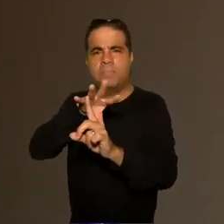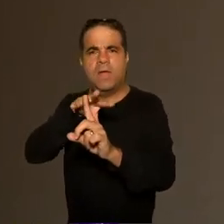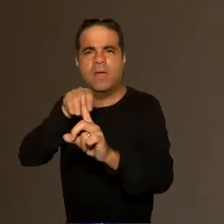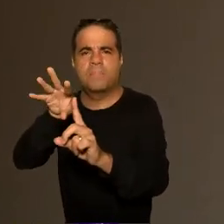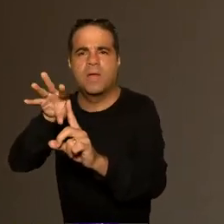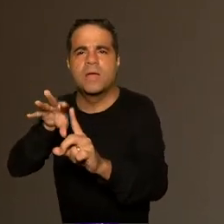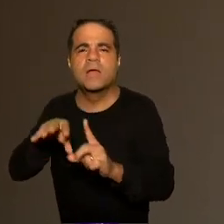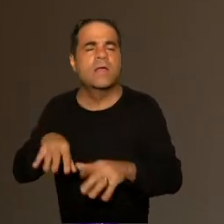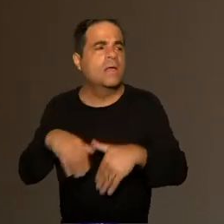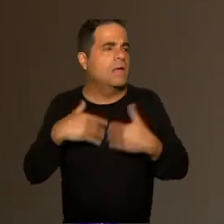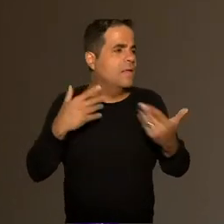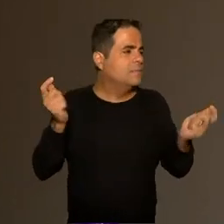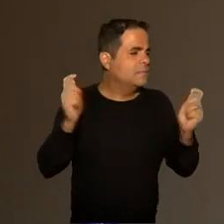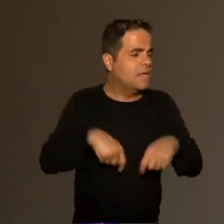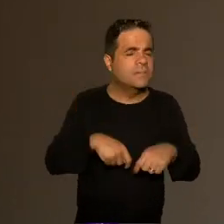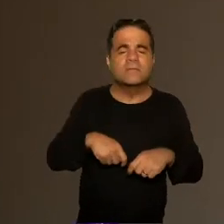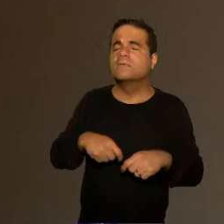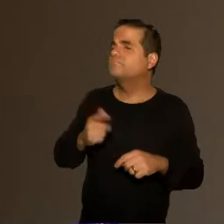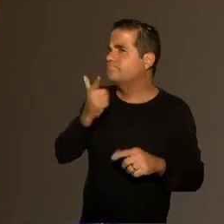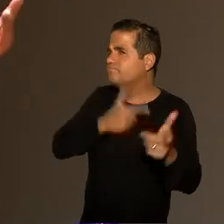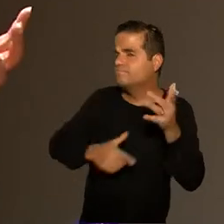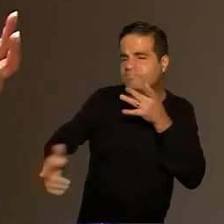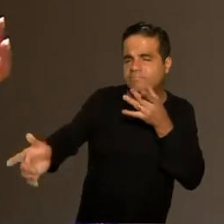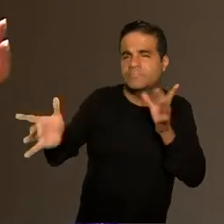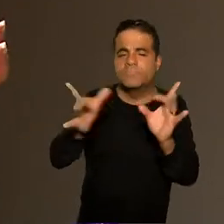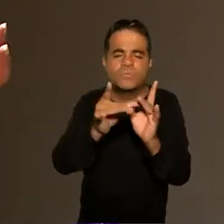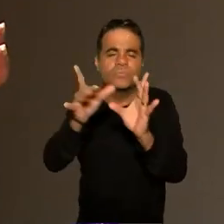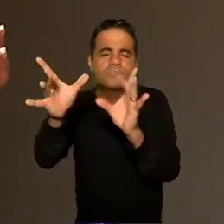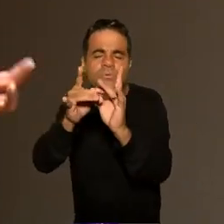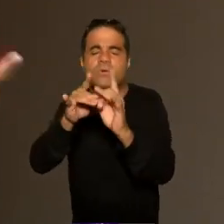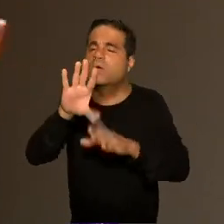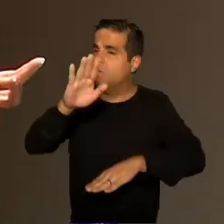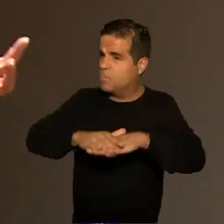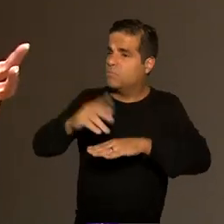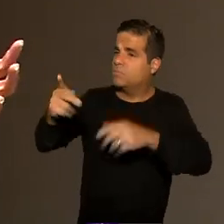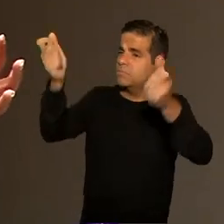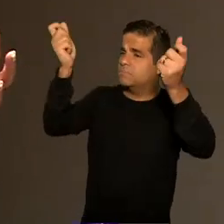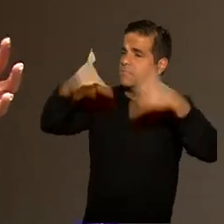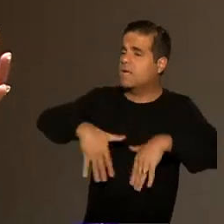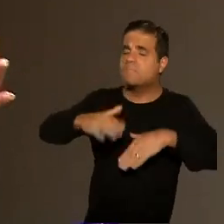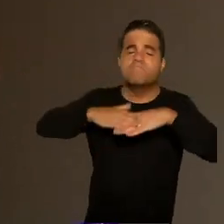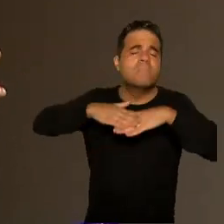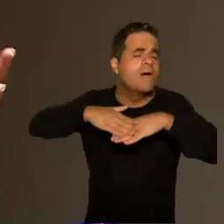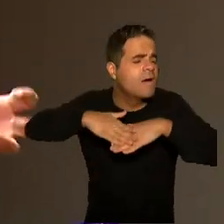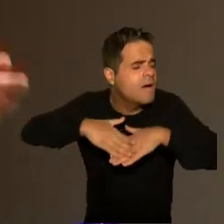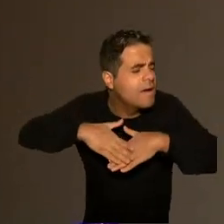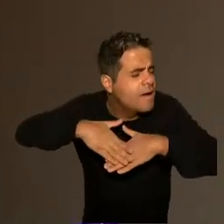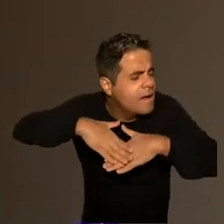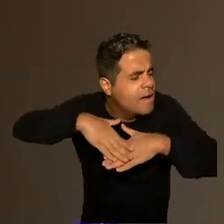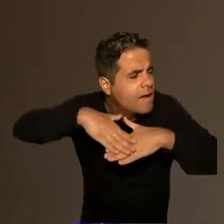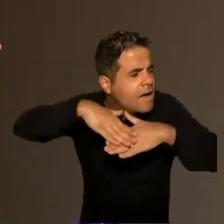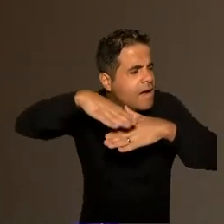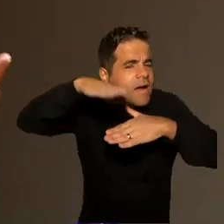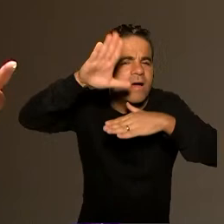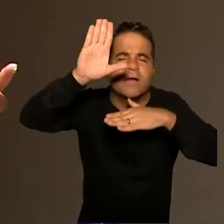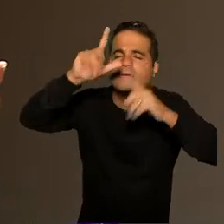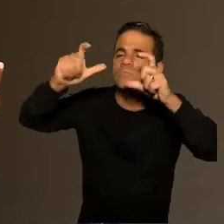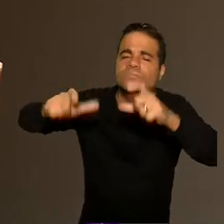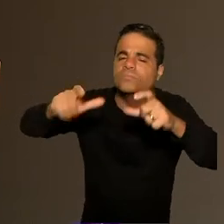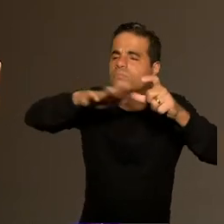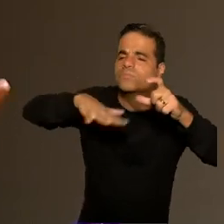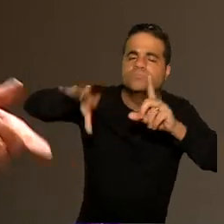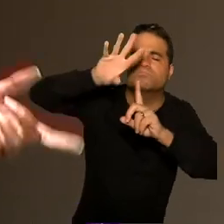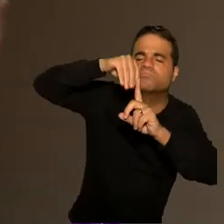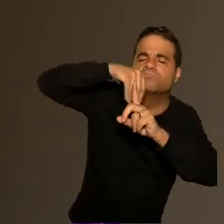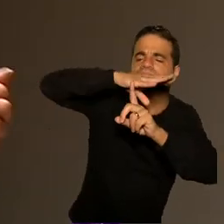é possibilitar conexões e eu queria que vocês falassem um pouco mais sobre esse lugar